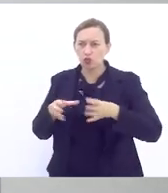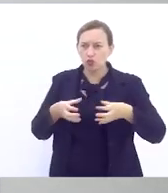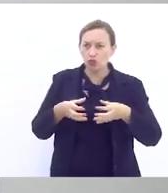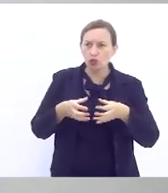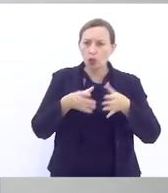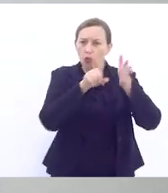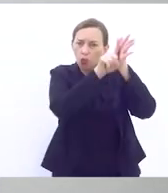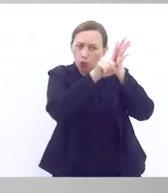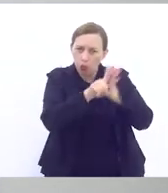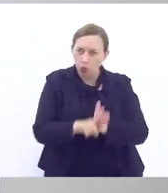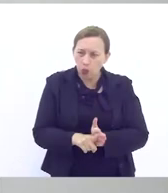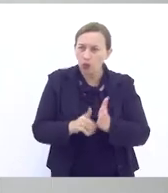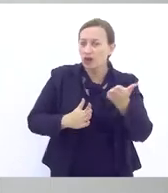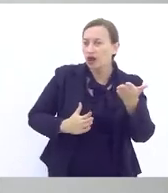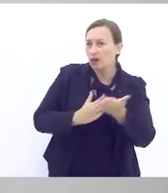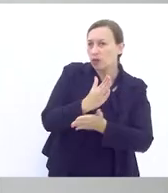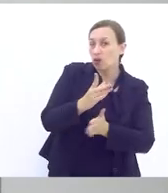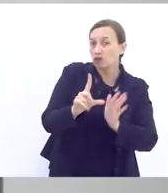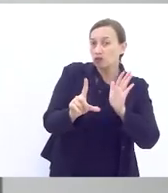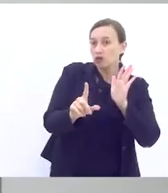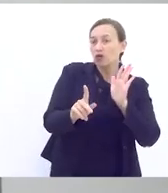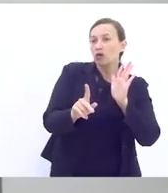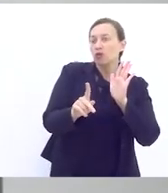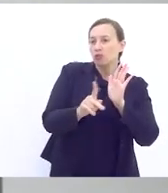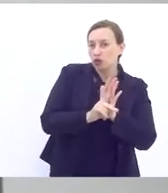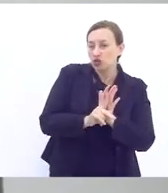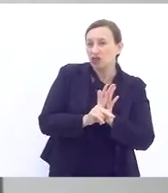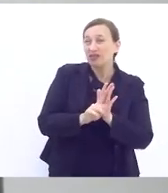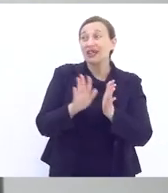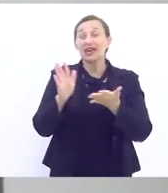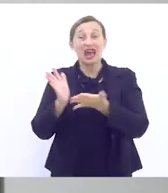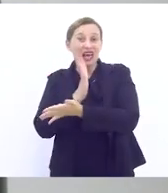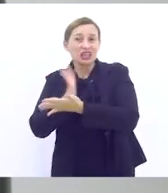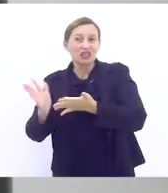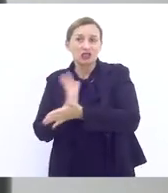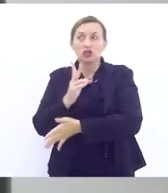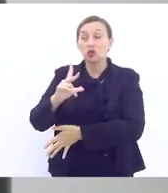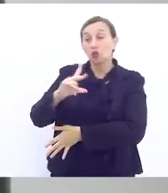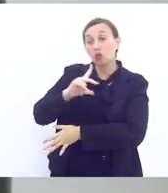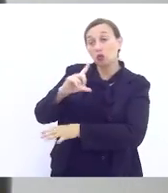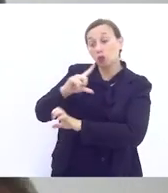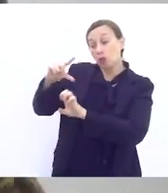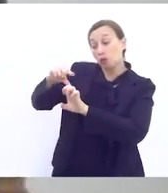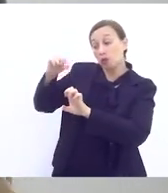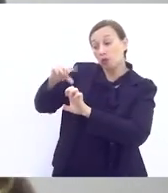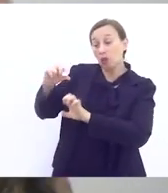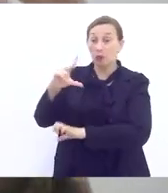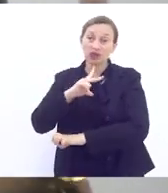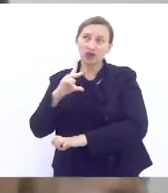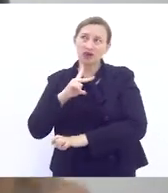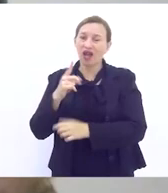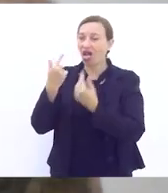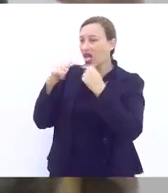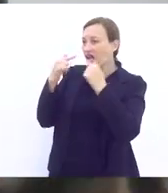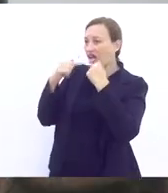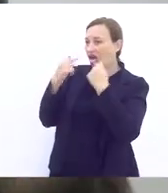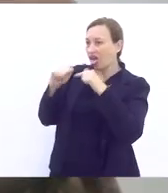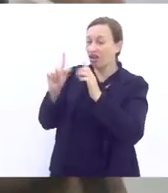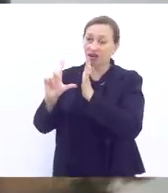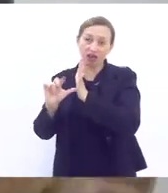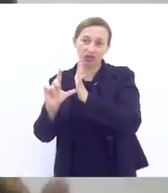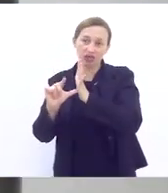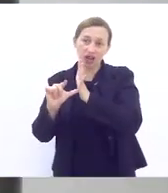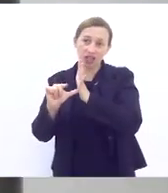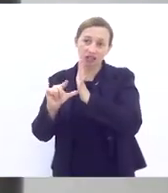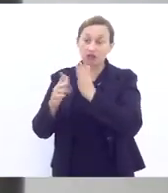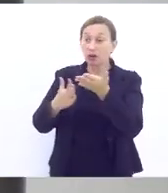analisam e aprovam projetos né E aí às vezes o próprio empreendedor privado é critica a administração pública de atraso